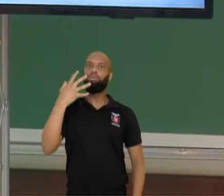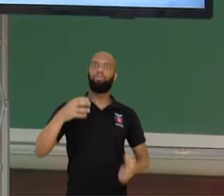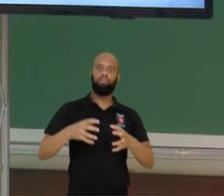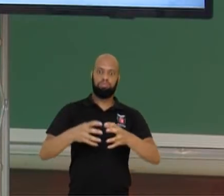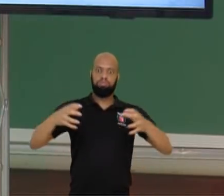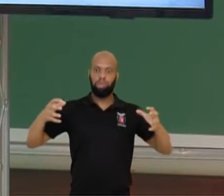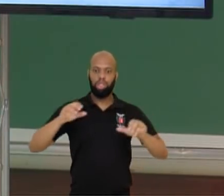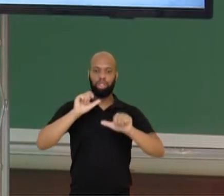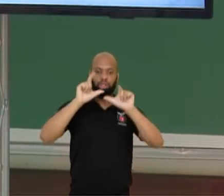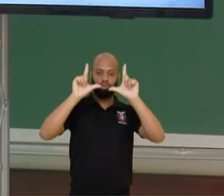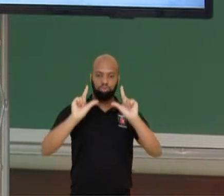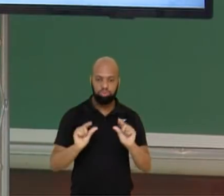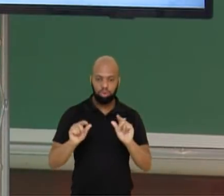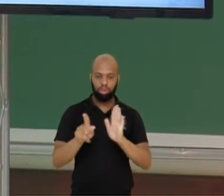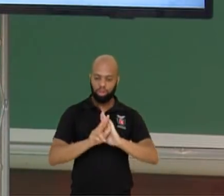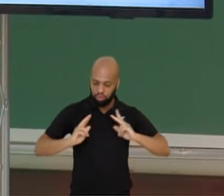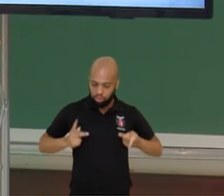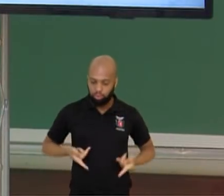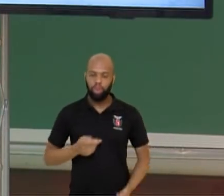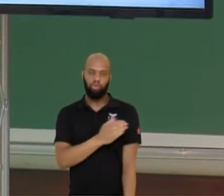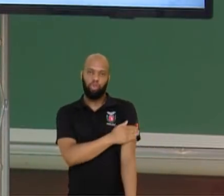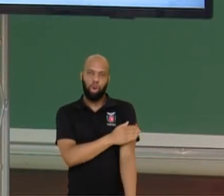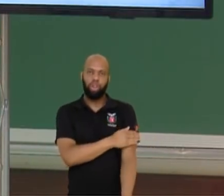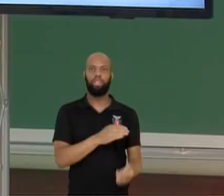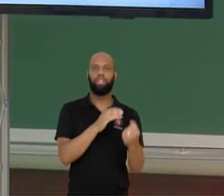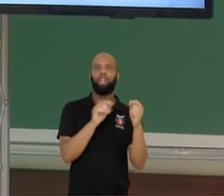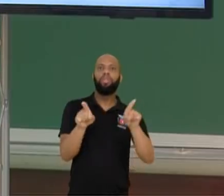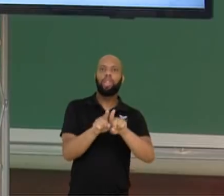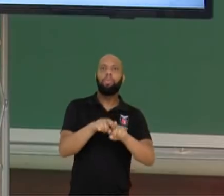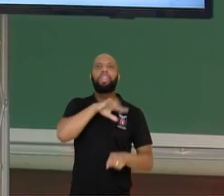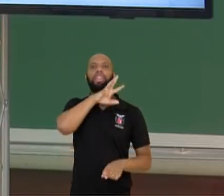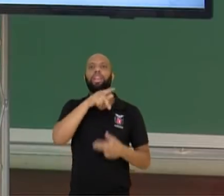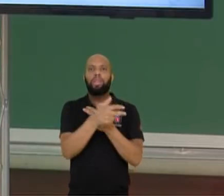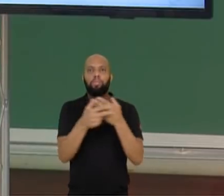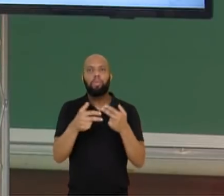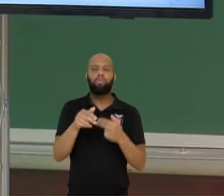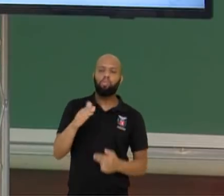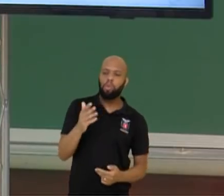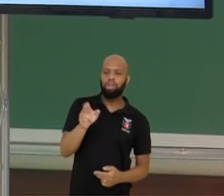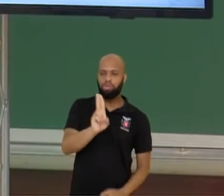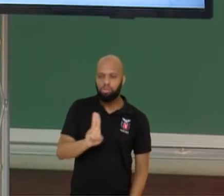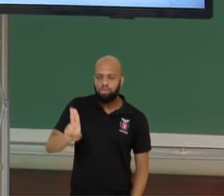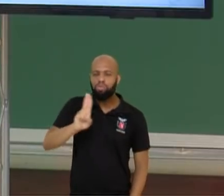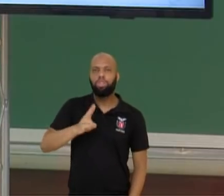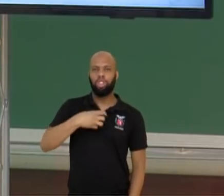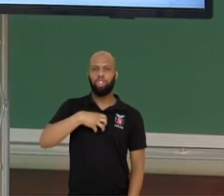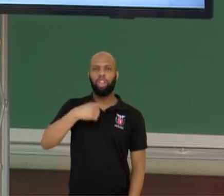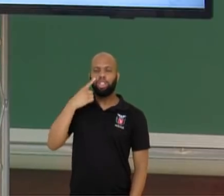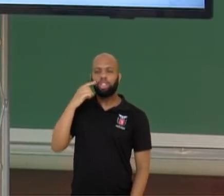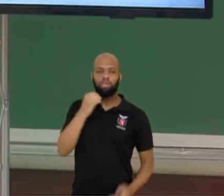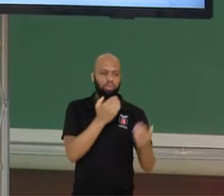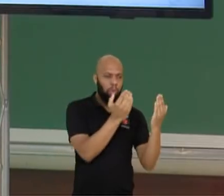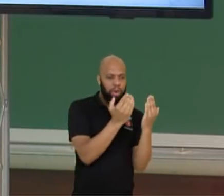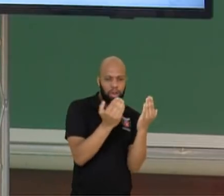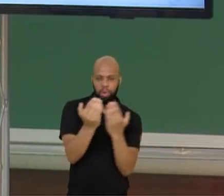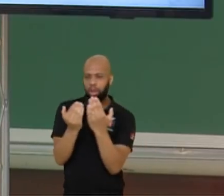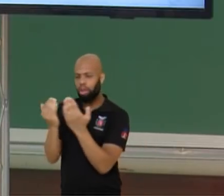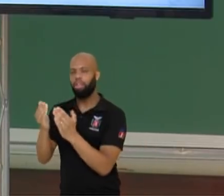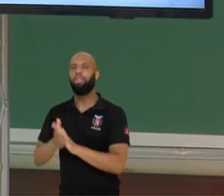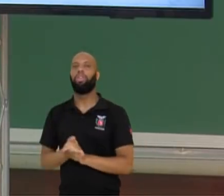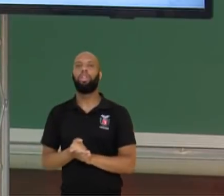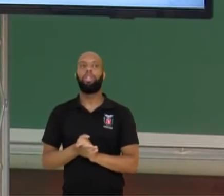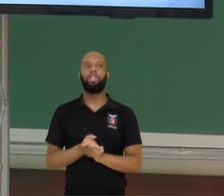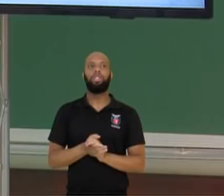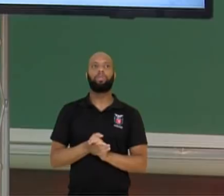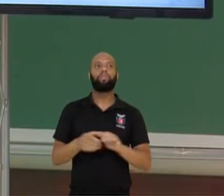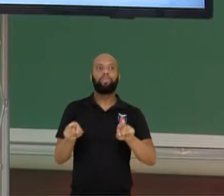ó. Diminuiu bastante o uso da força humana, força animal aqui continuou mais ou menos a mesma coisa, se a gente for comparar o tamanho das barrinhas,